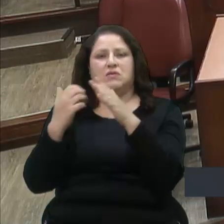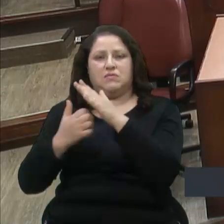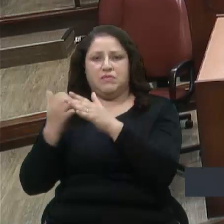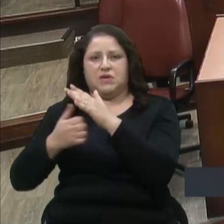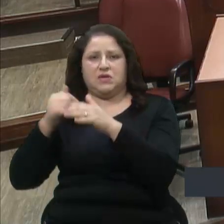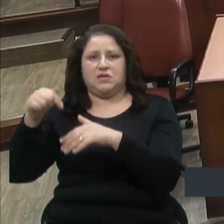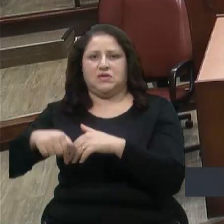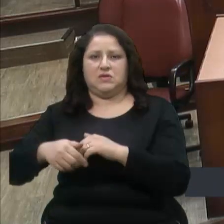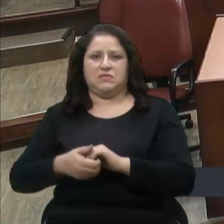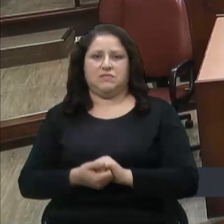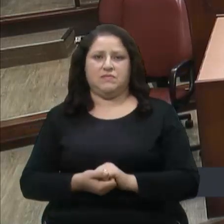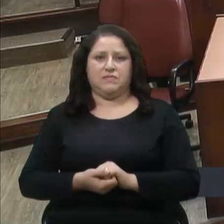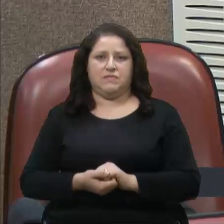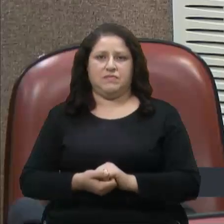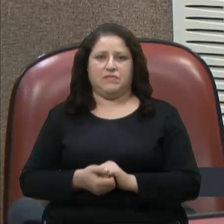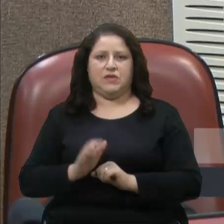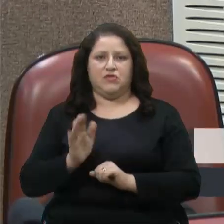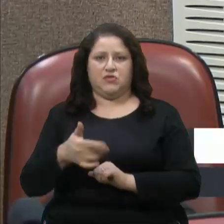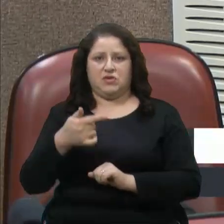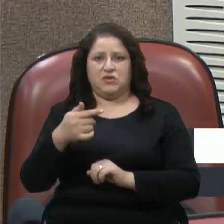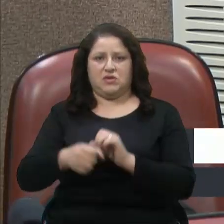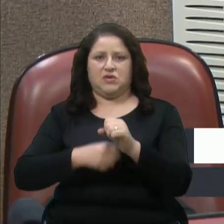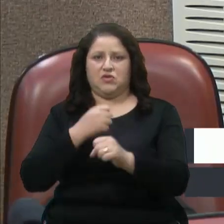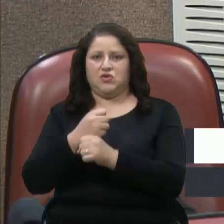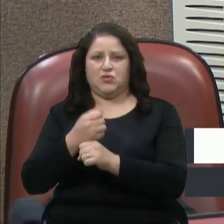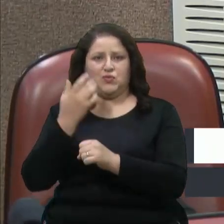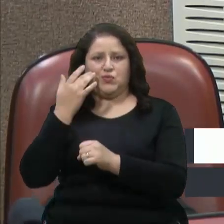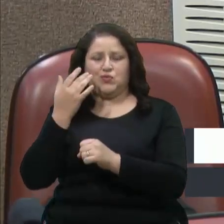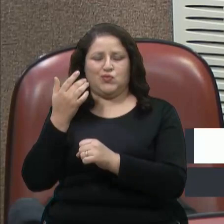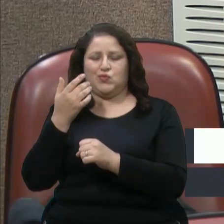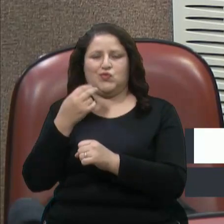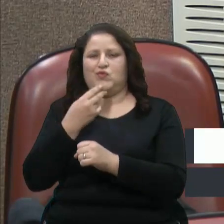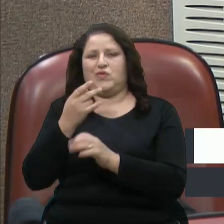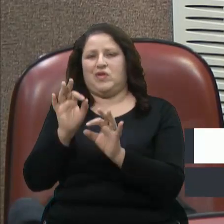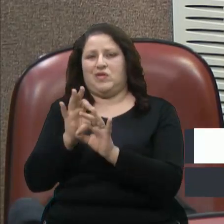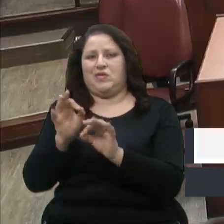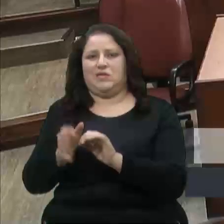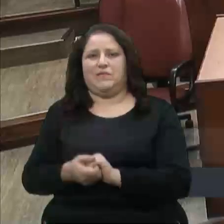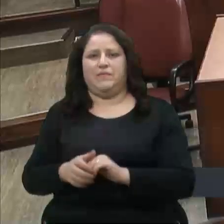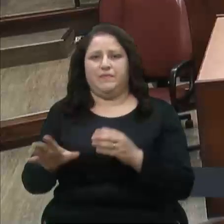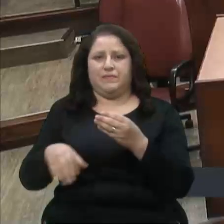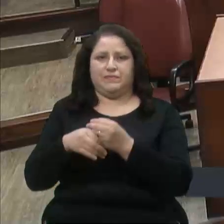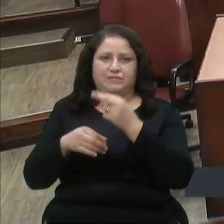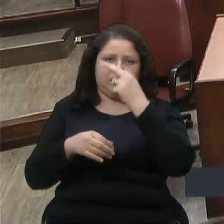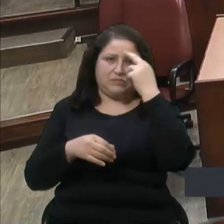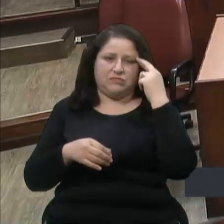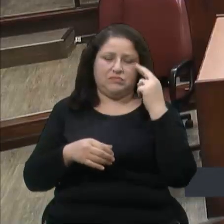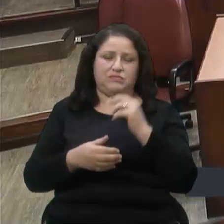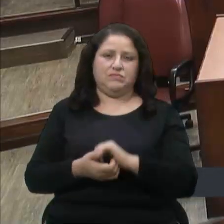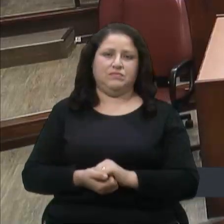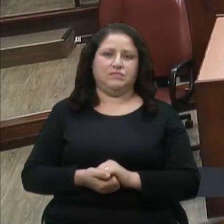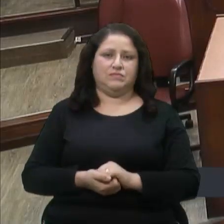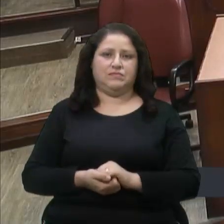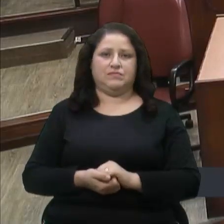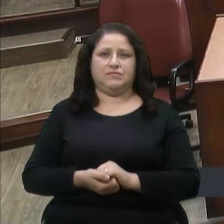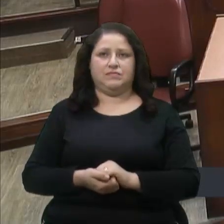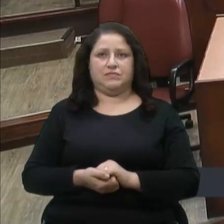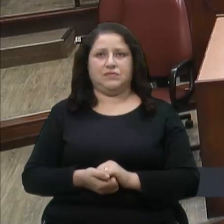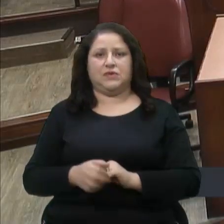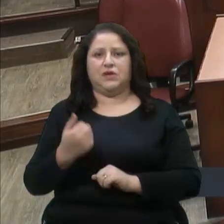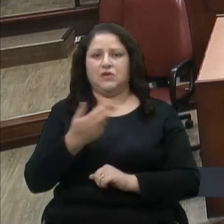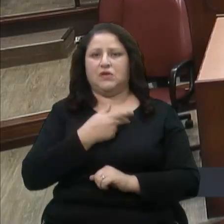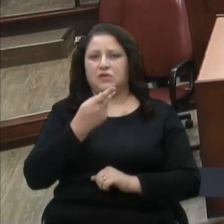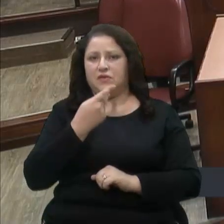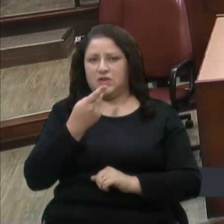vereador. 7 anos sem comentários. Seu à parte, vereador Rafael. Vereador Valim, quando a gente fala